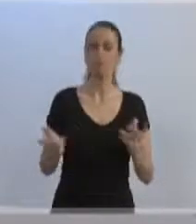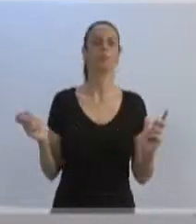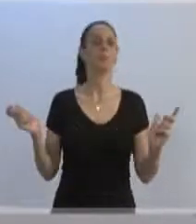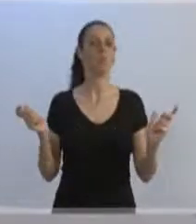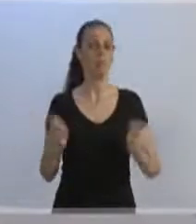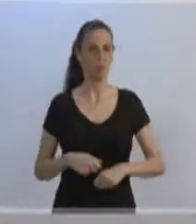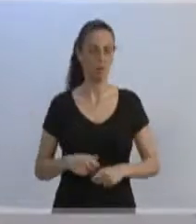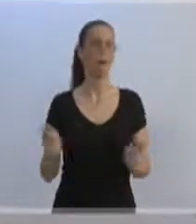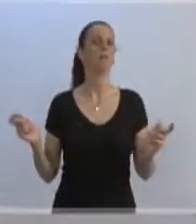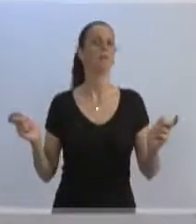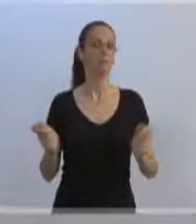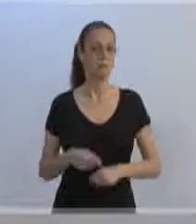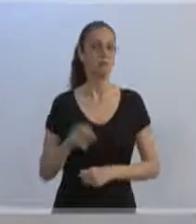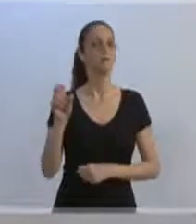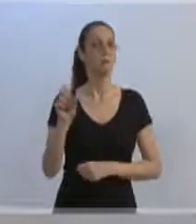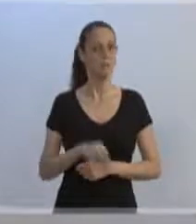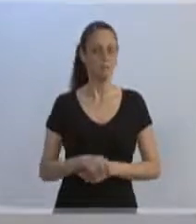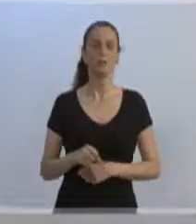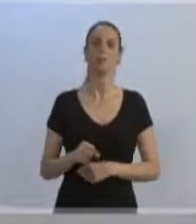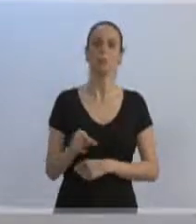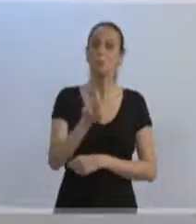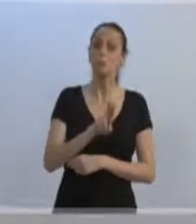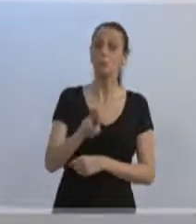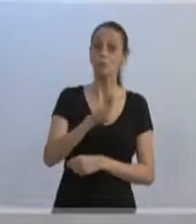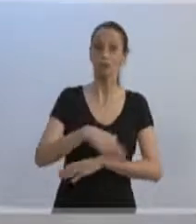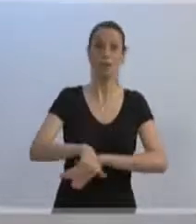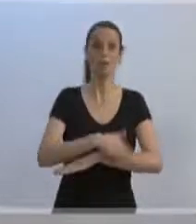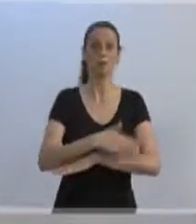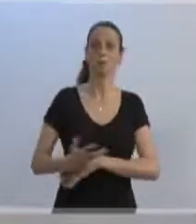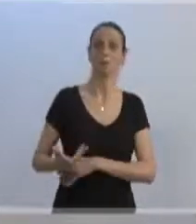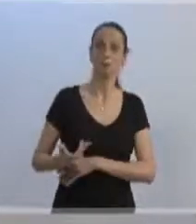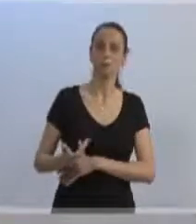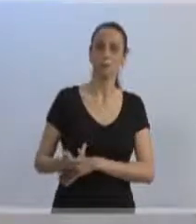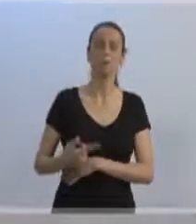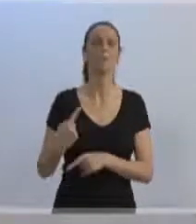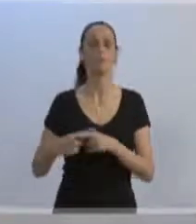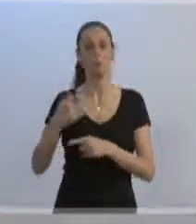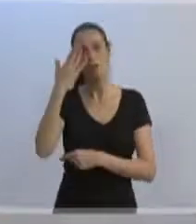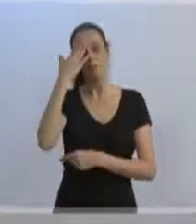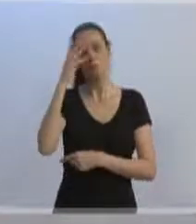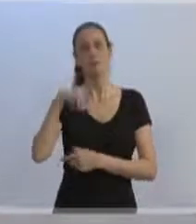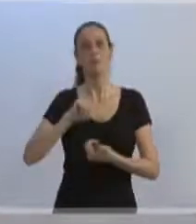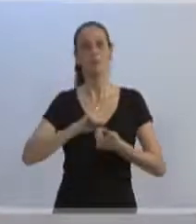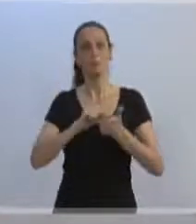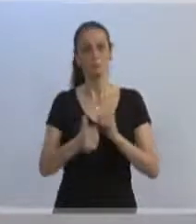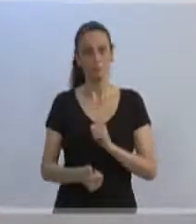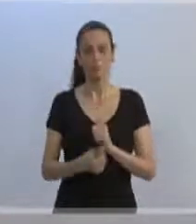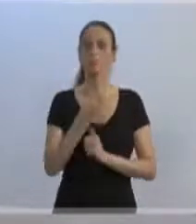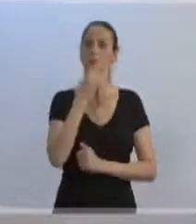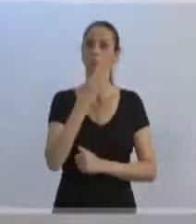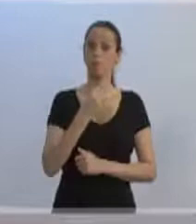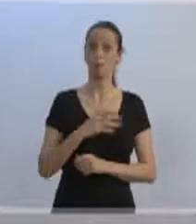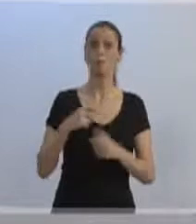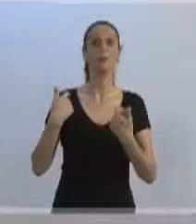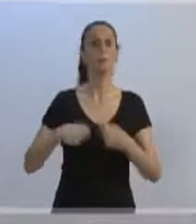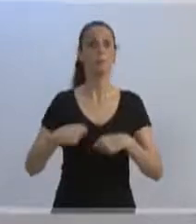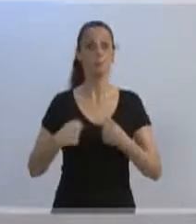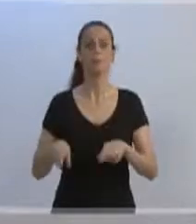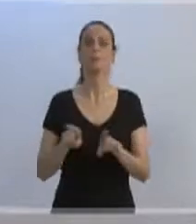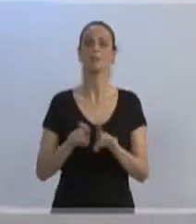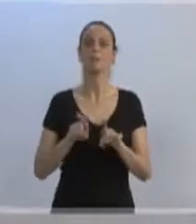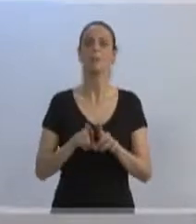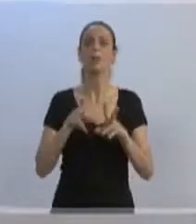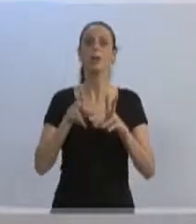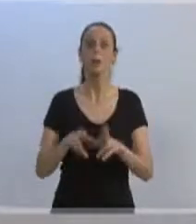agilizar que eles possam ocupar esse espaço porque é com certeza um esporte de alto rendimento que precisa um espaço como a via